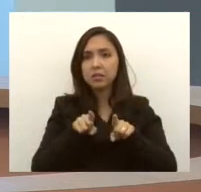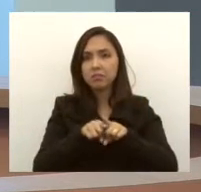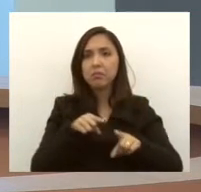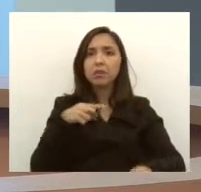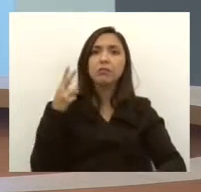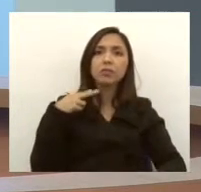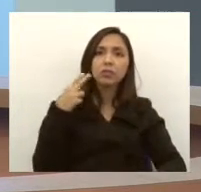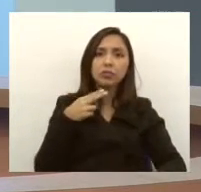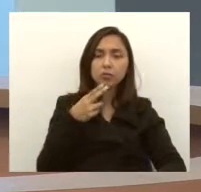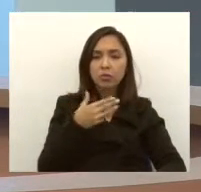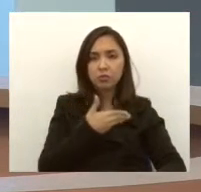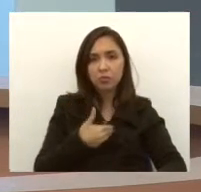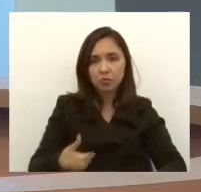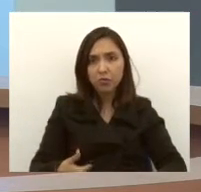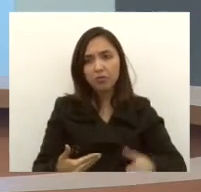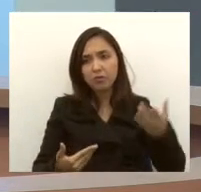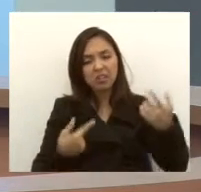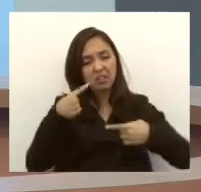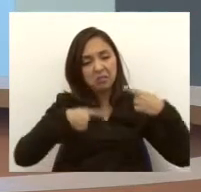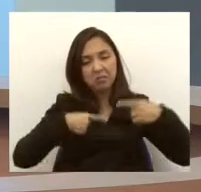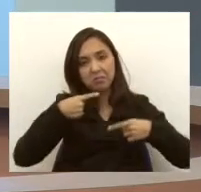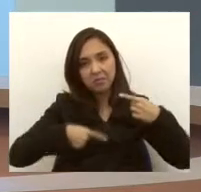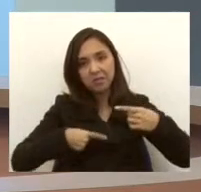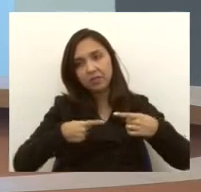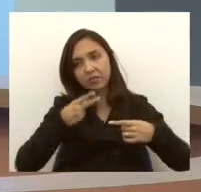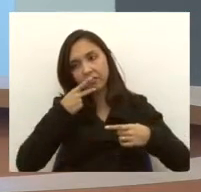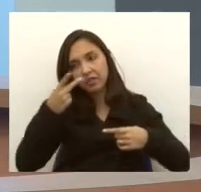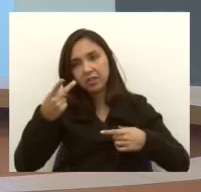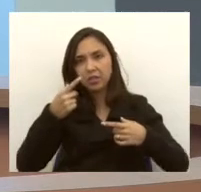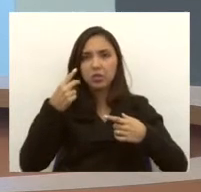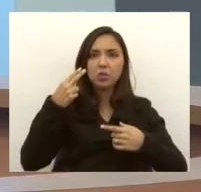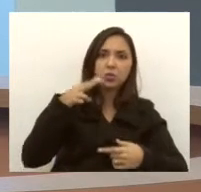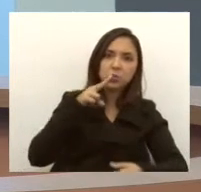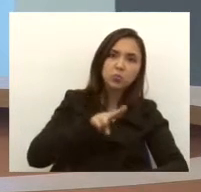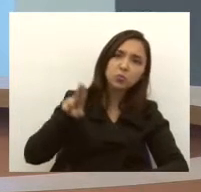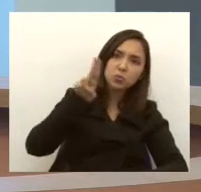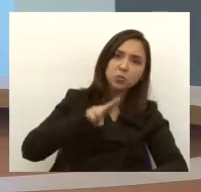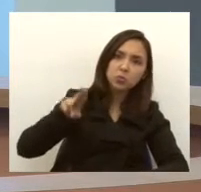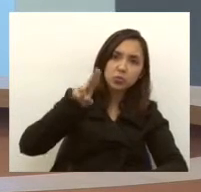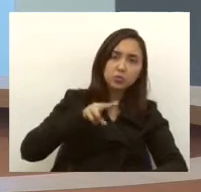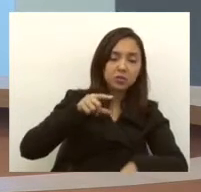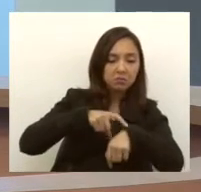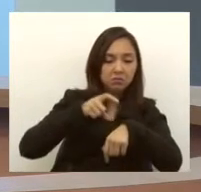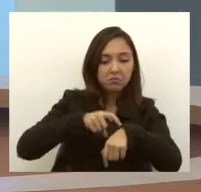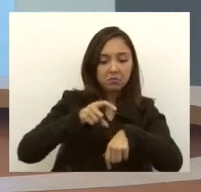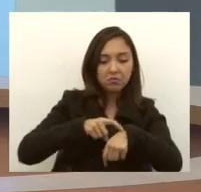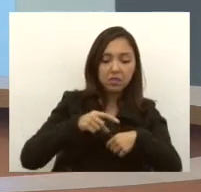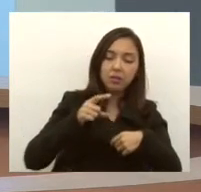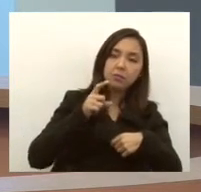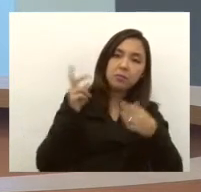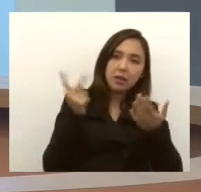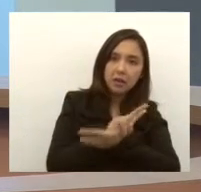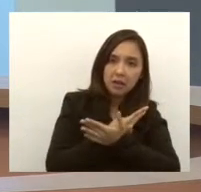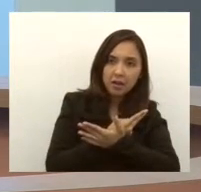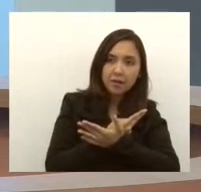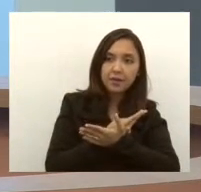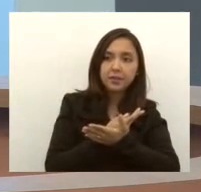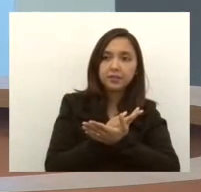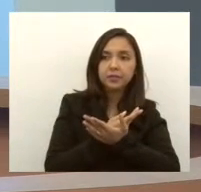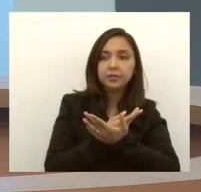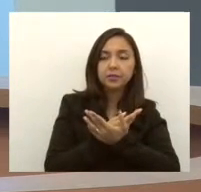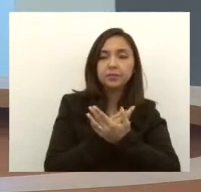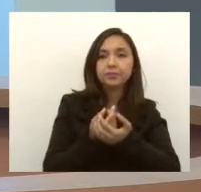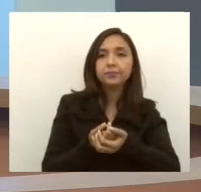dos governistas que vieram brigar, falando que estávamos utilizando o tempo de maneira incorreta, de